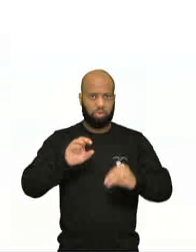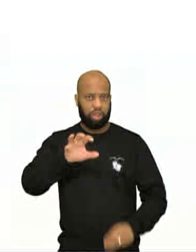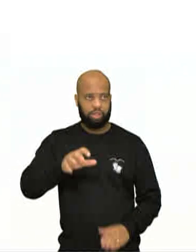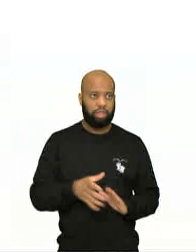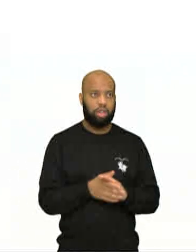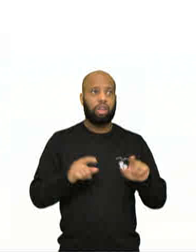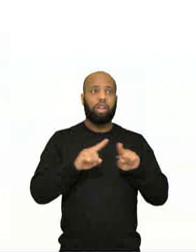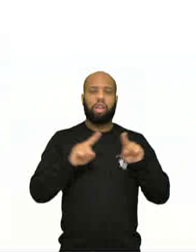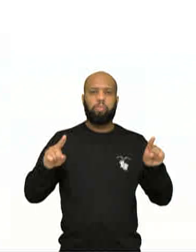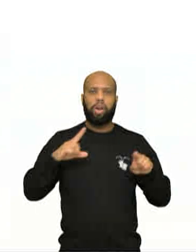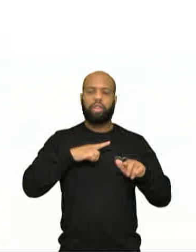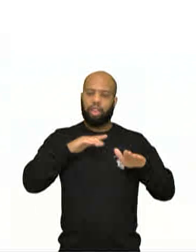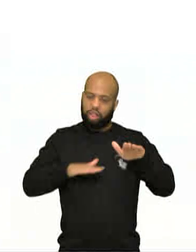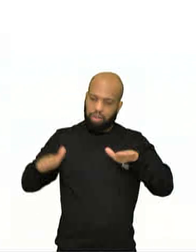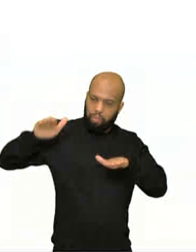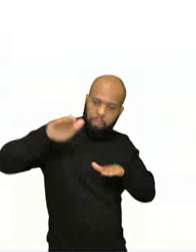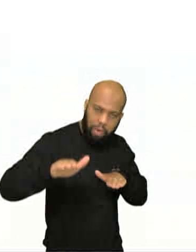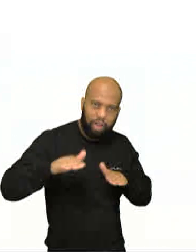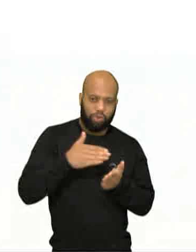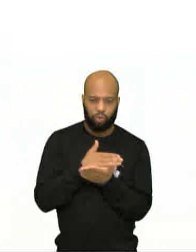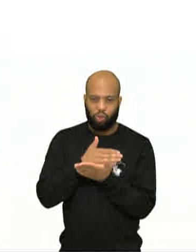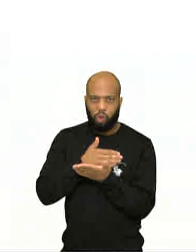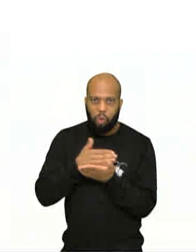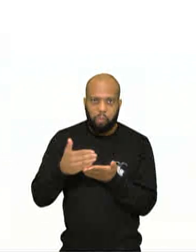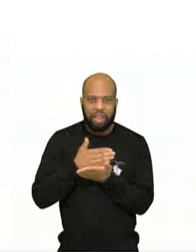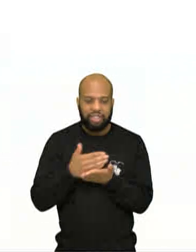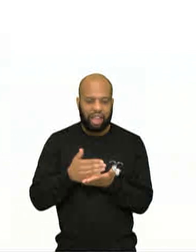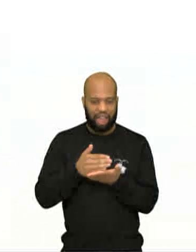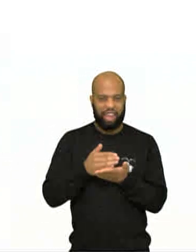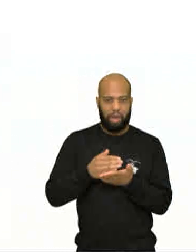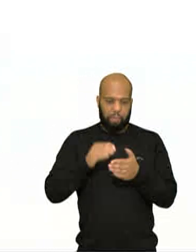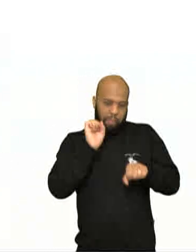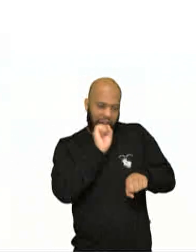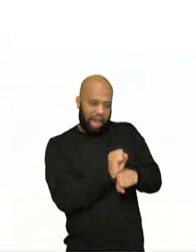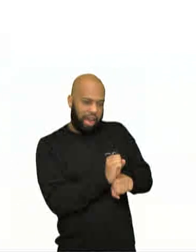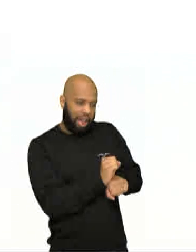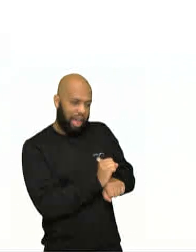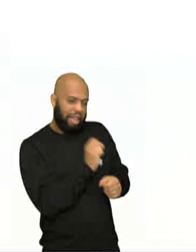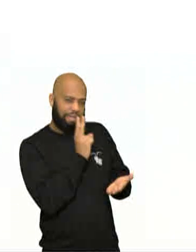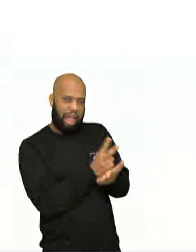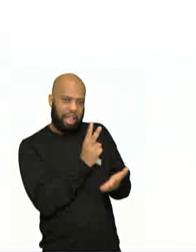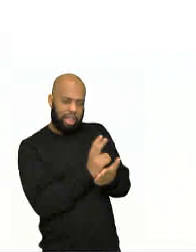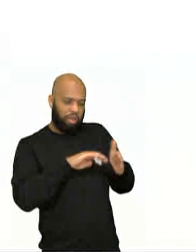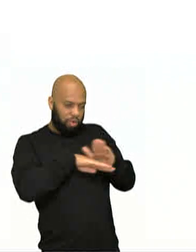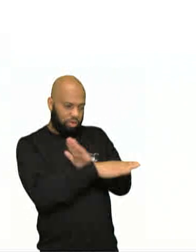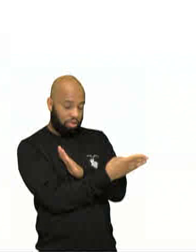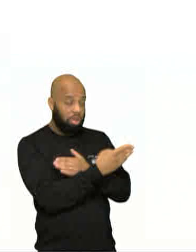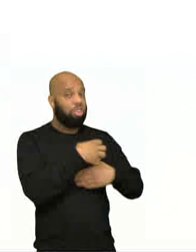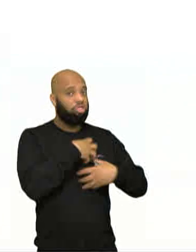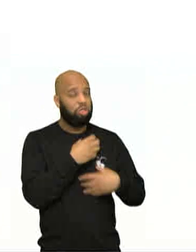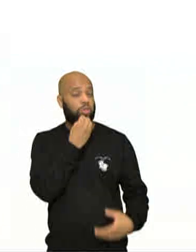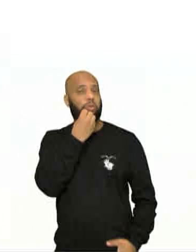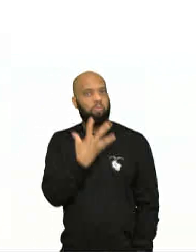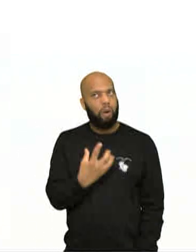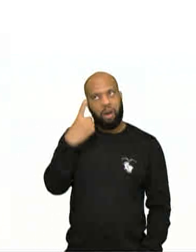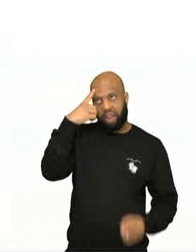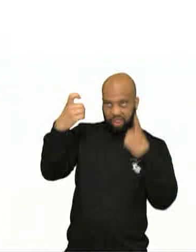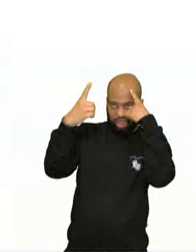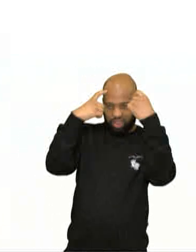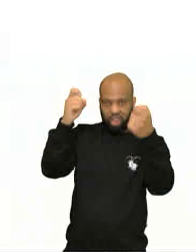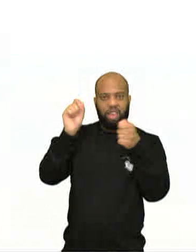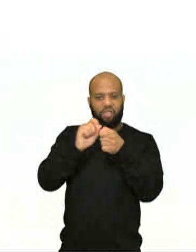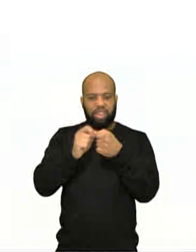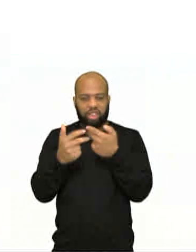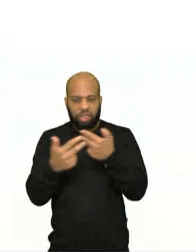entanto, dar aquele passo extra e sair do habitual é uma excelente forma de ser criativo com as tarefas do